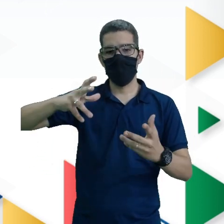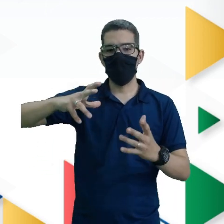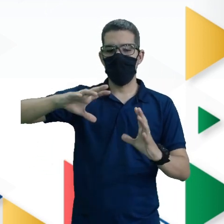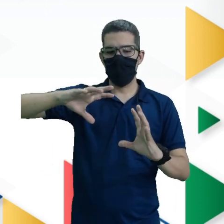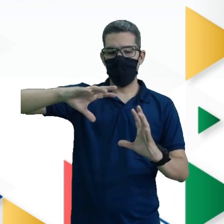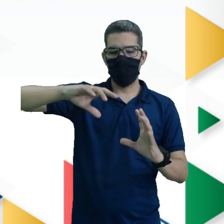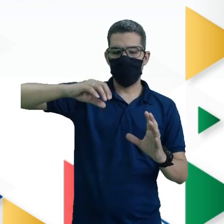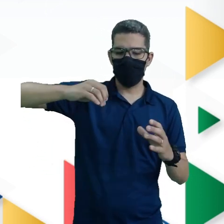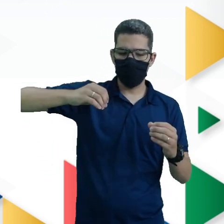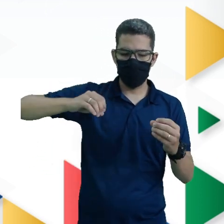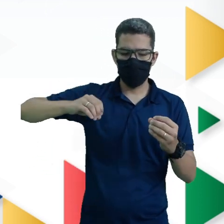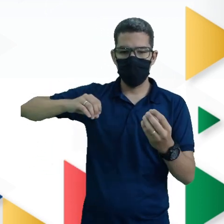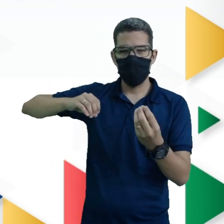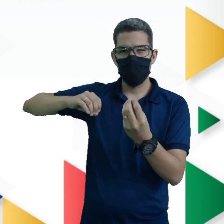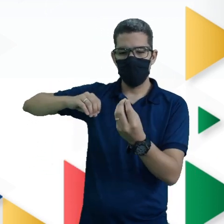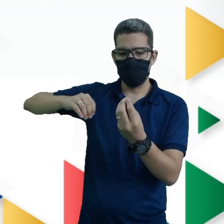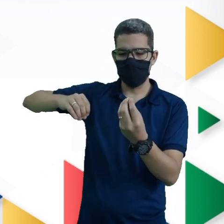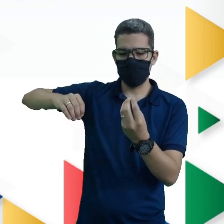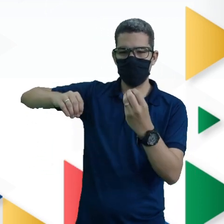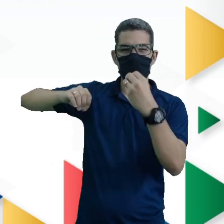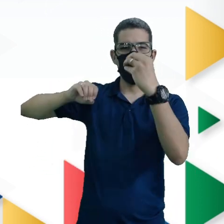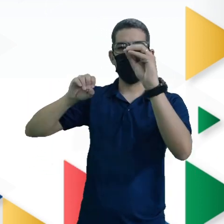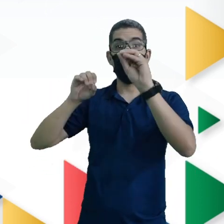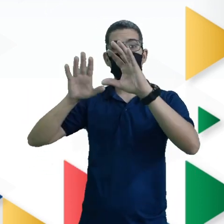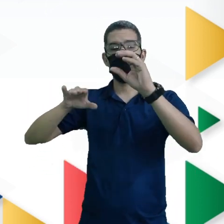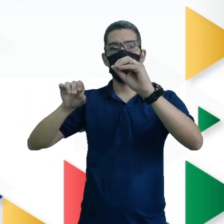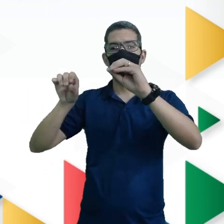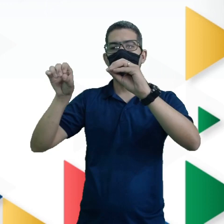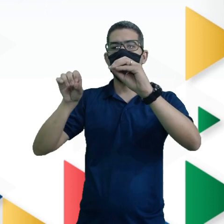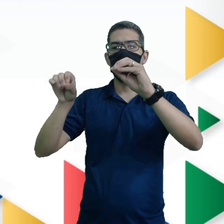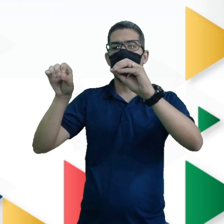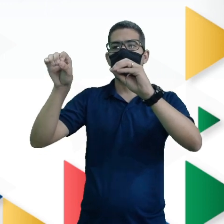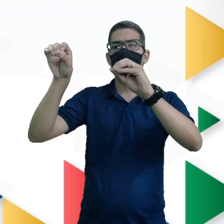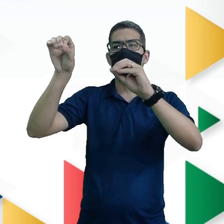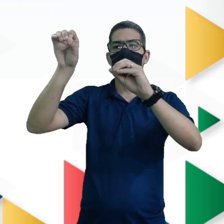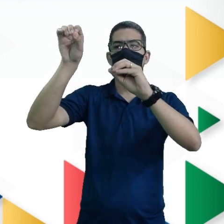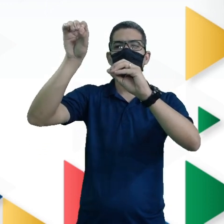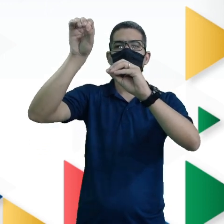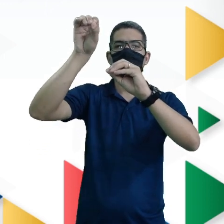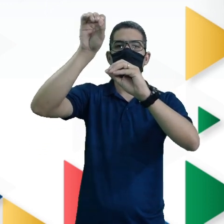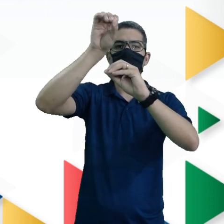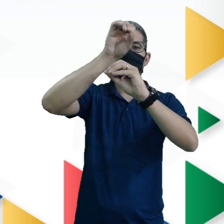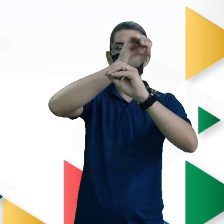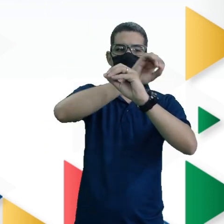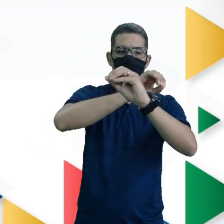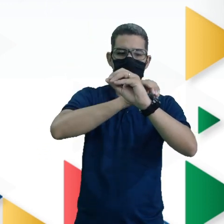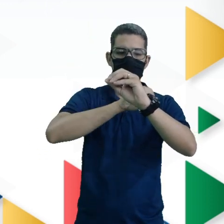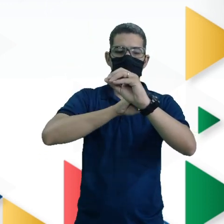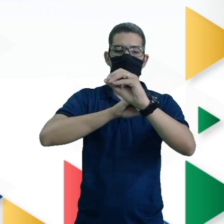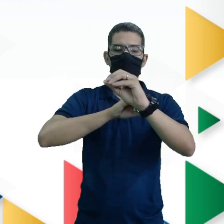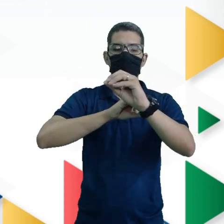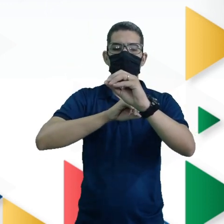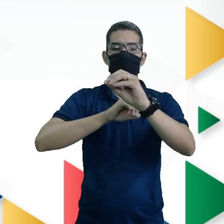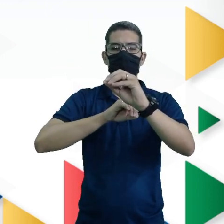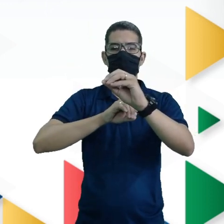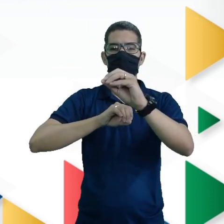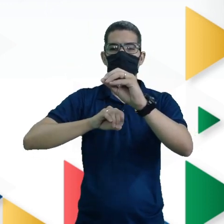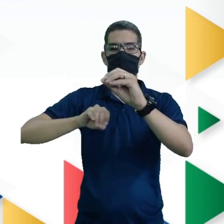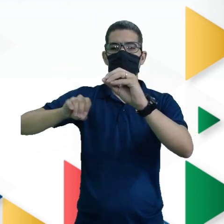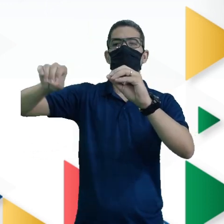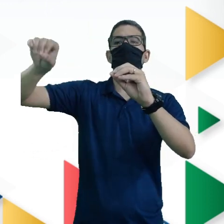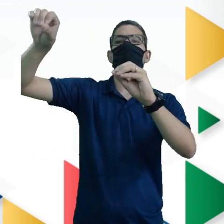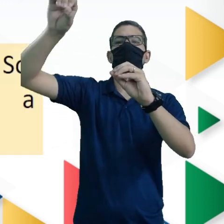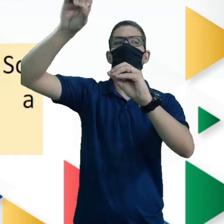na órbita e depois ela dá uma diminuída. Isso acontece por causa do campo gravitacional. Hoje a gente sabe disso, mas nessa época os